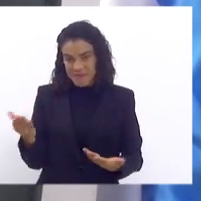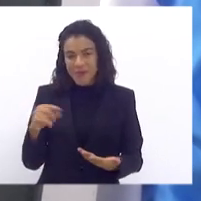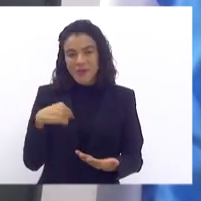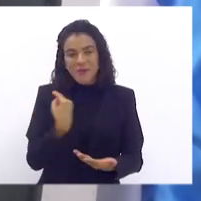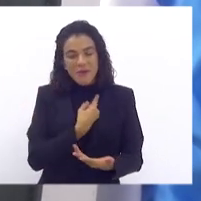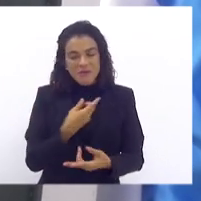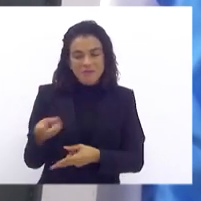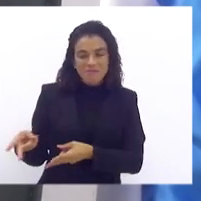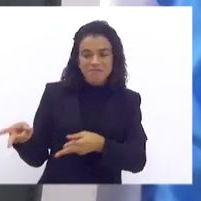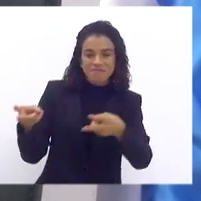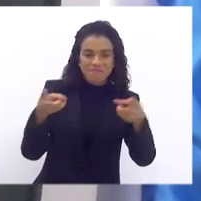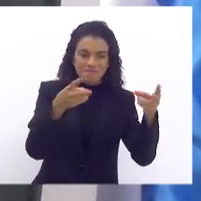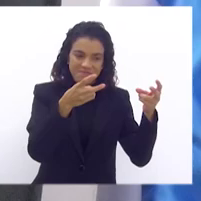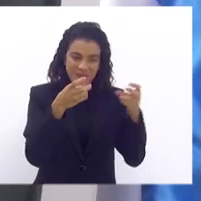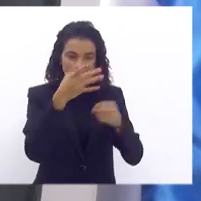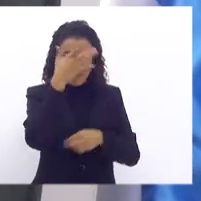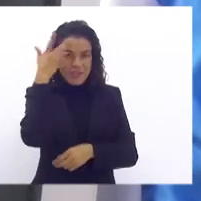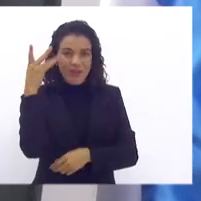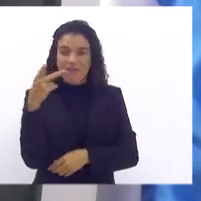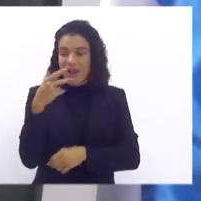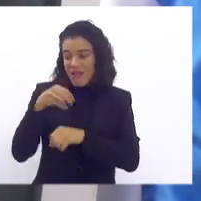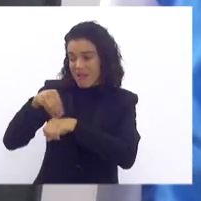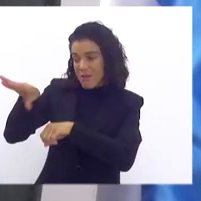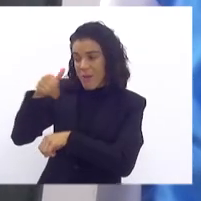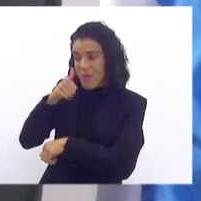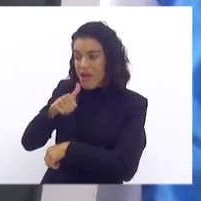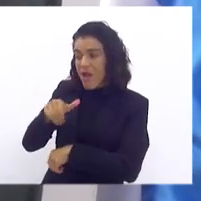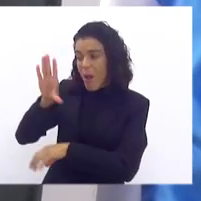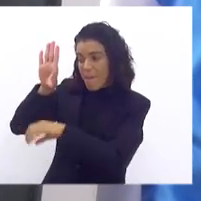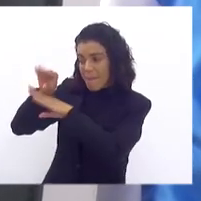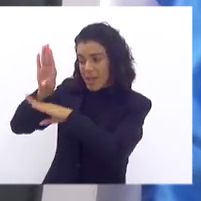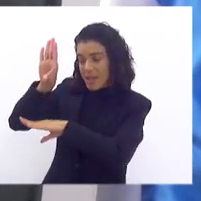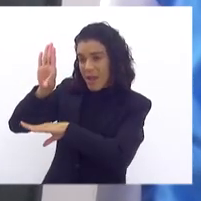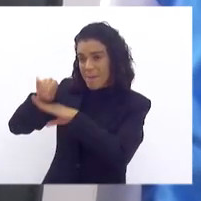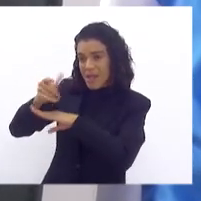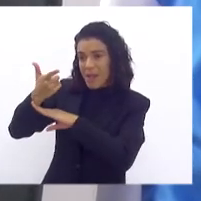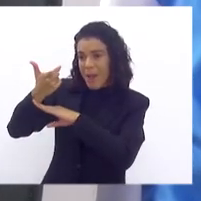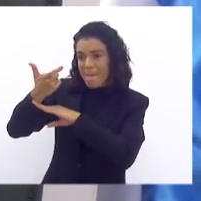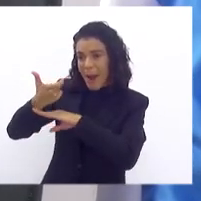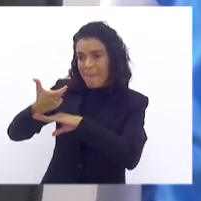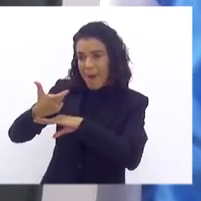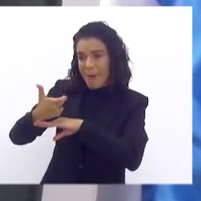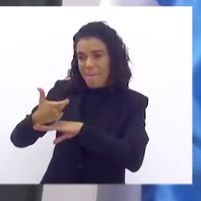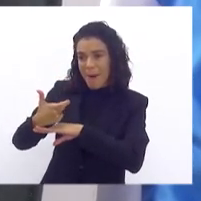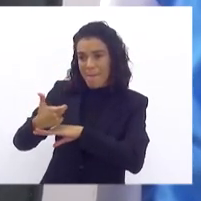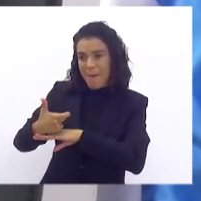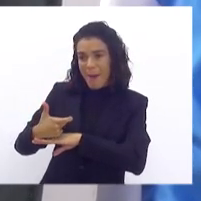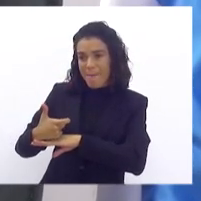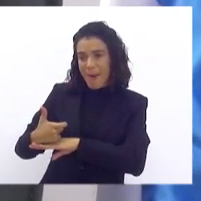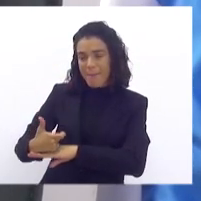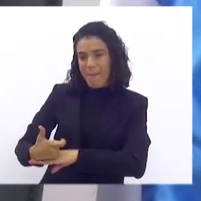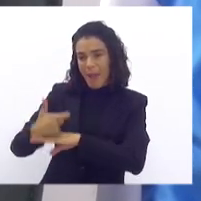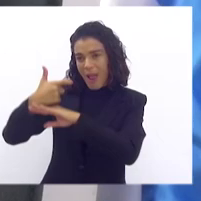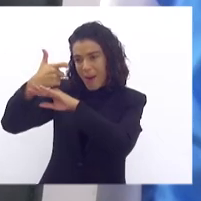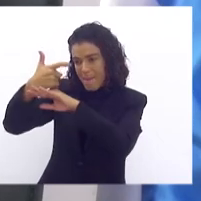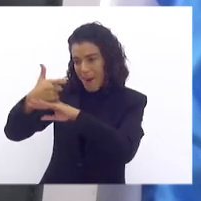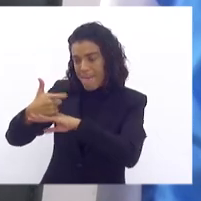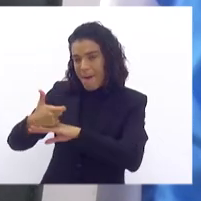vê minimamente é alguém dizendo para as mulheres: faz um print da imagem, faz um print da conversa, faz um